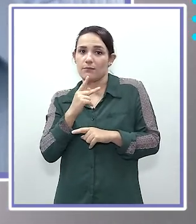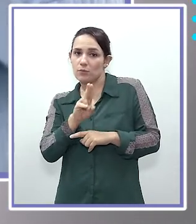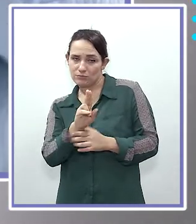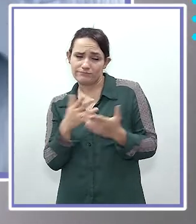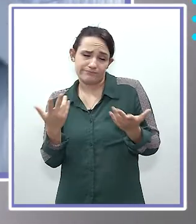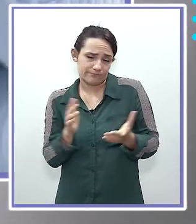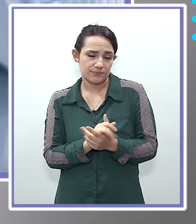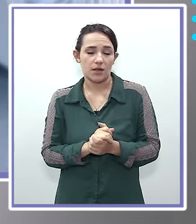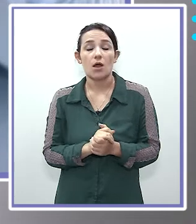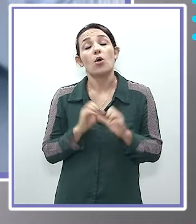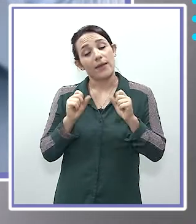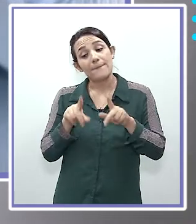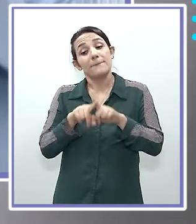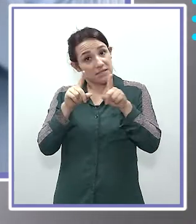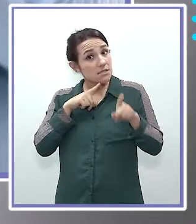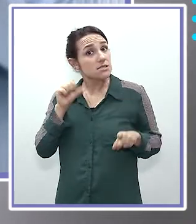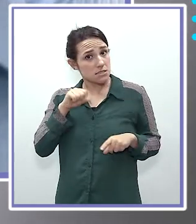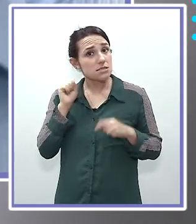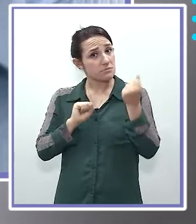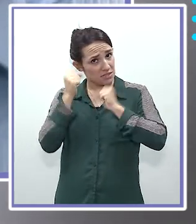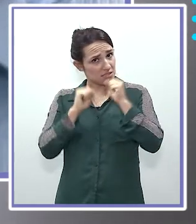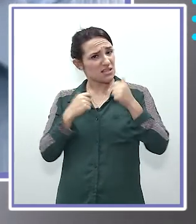aí Jupiá, funciona.